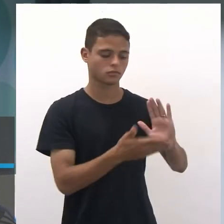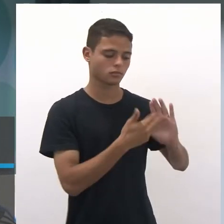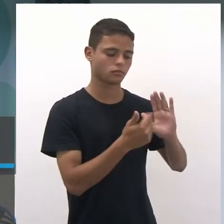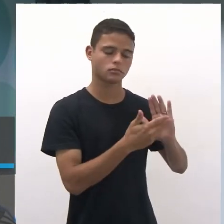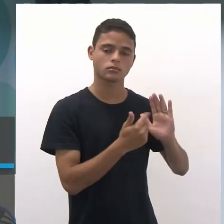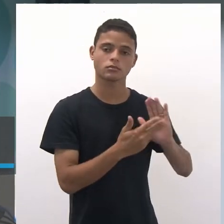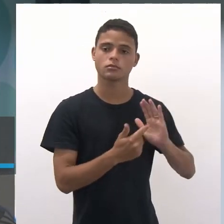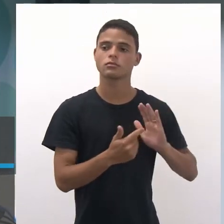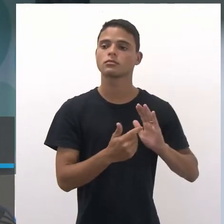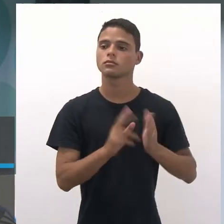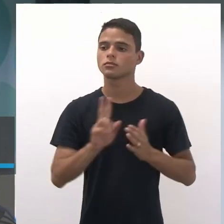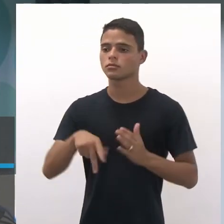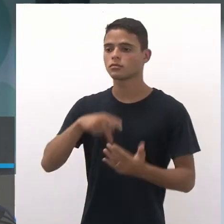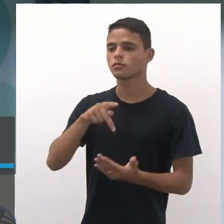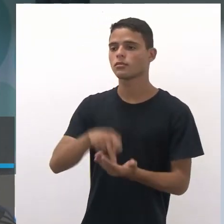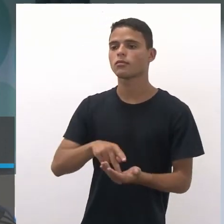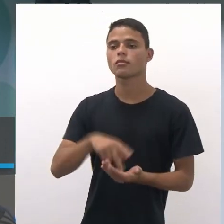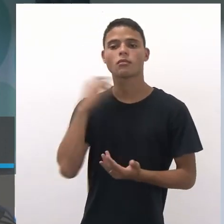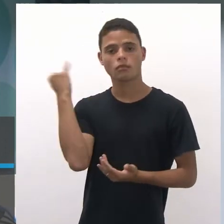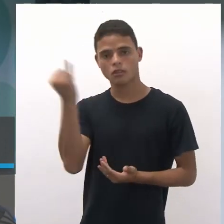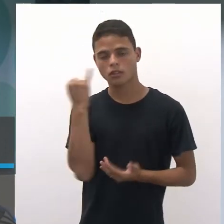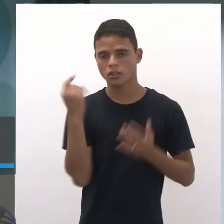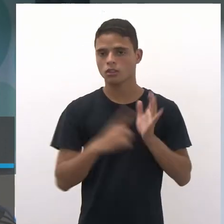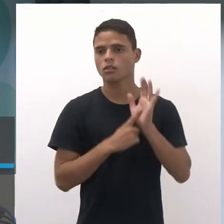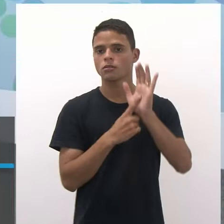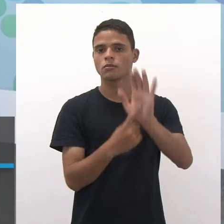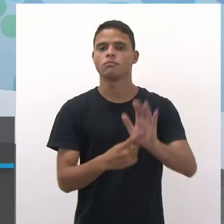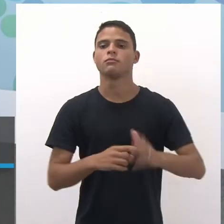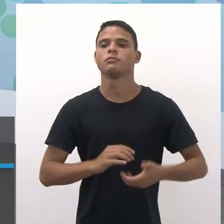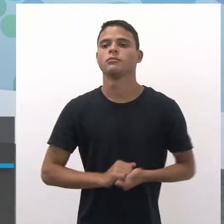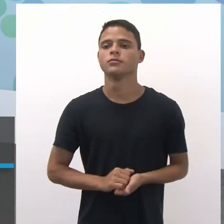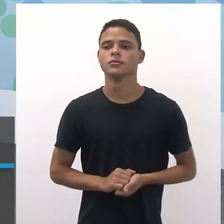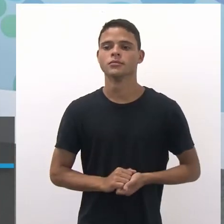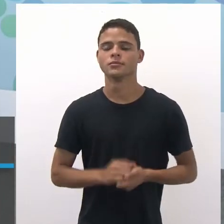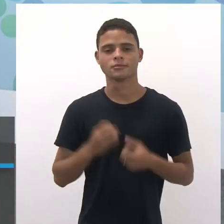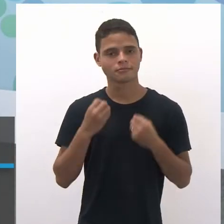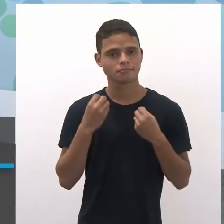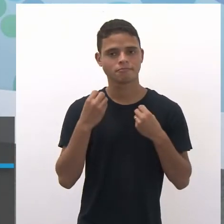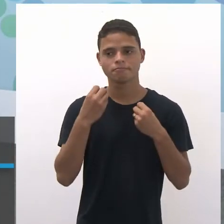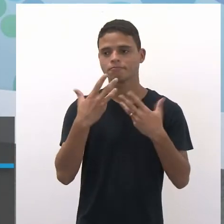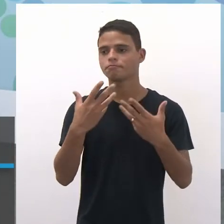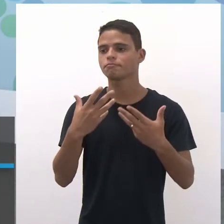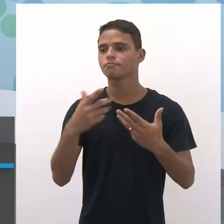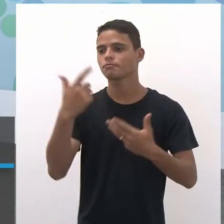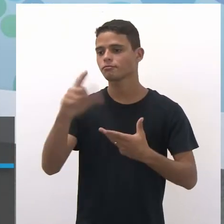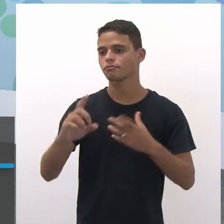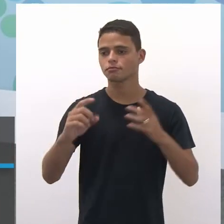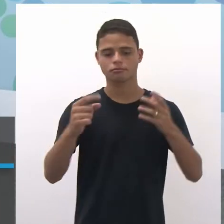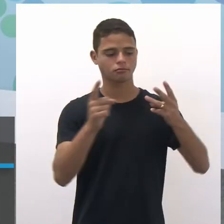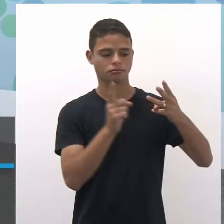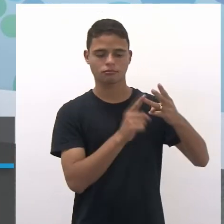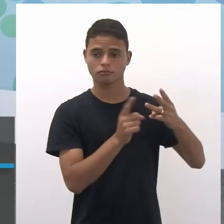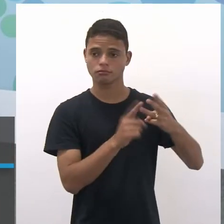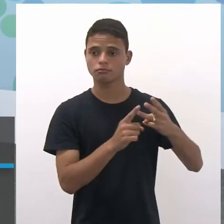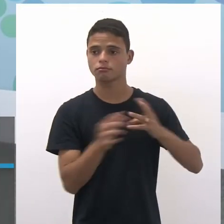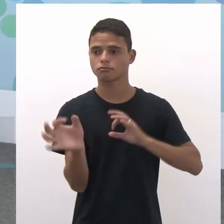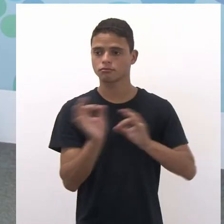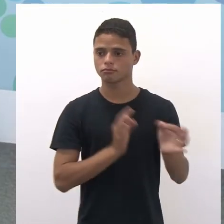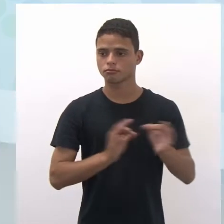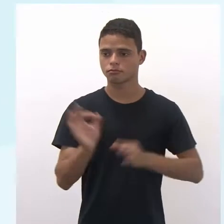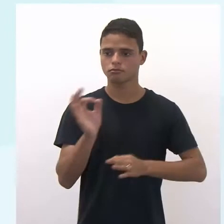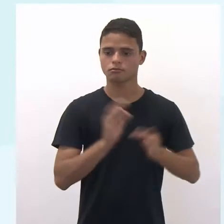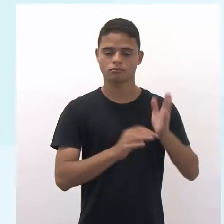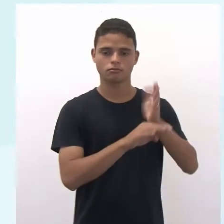Então, é importante aí destacar esse ponto, professores. Muito bom. O próximo ponto é, faça seu próprio vídeo sobre um tema